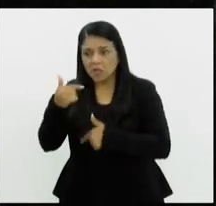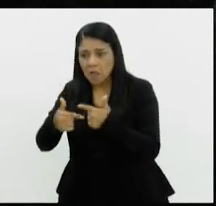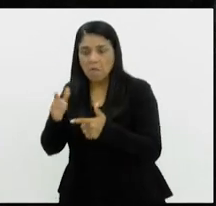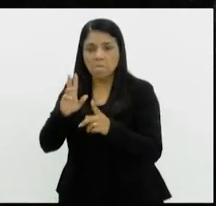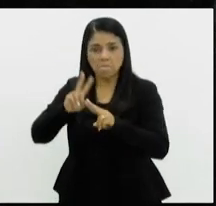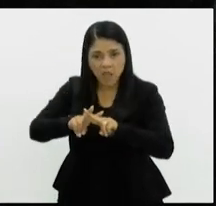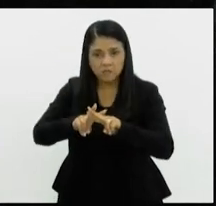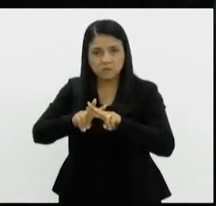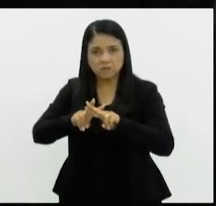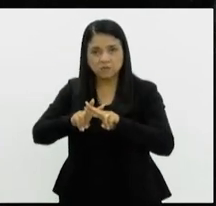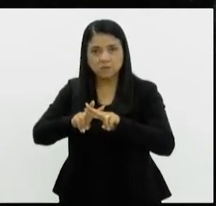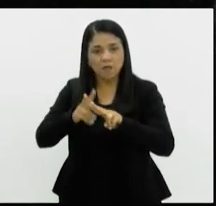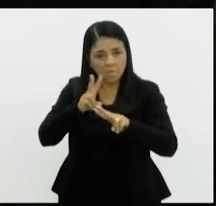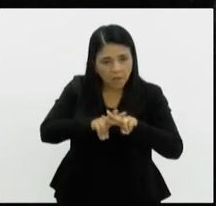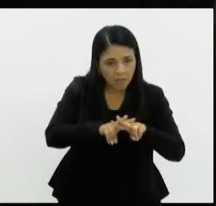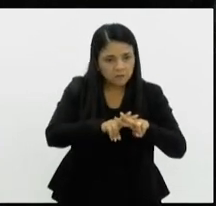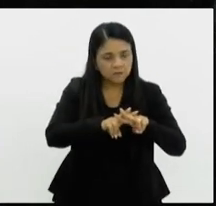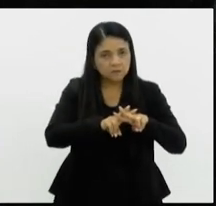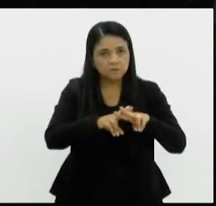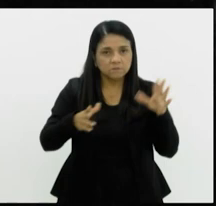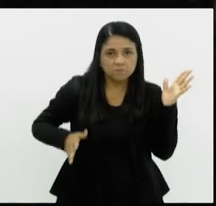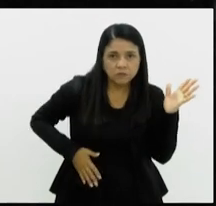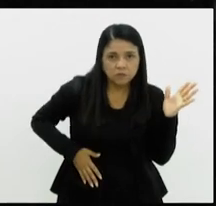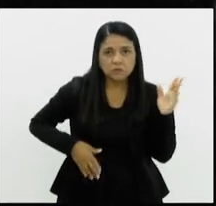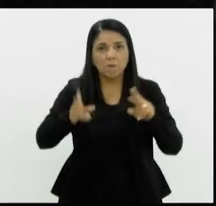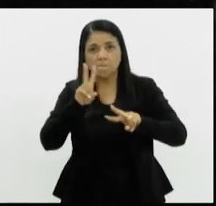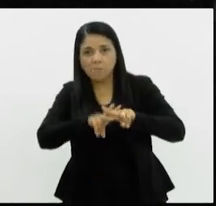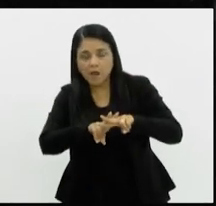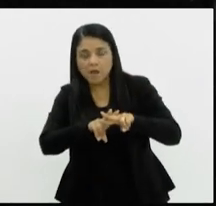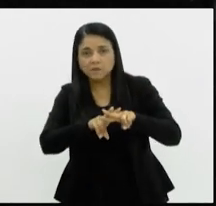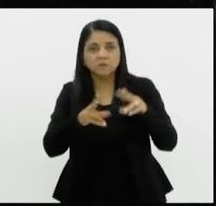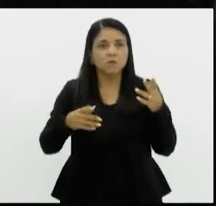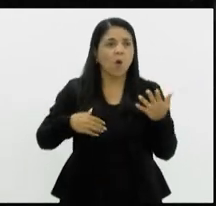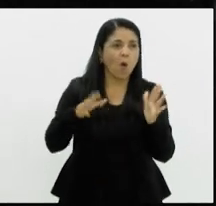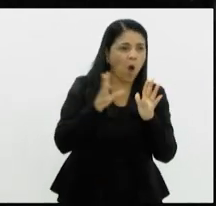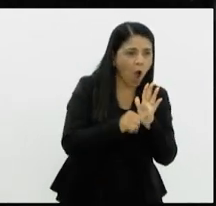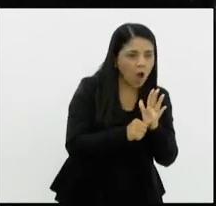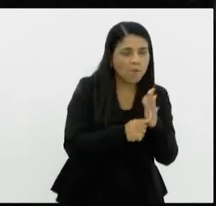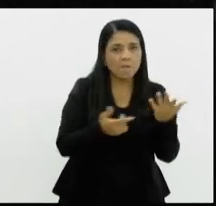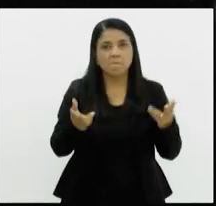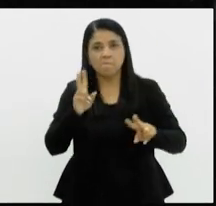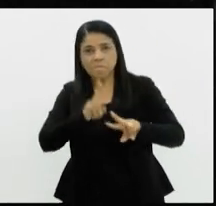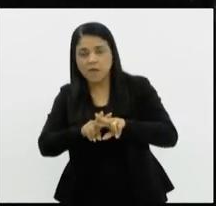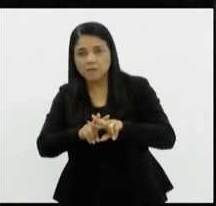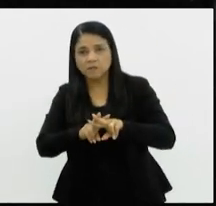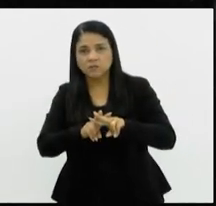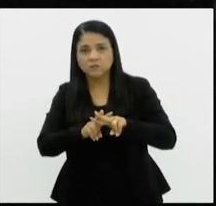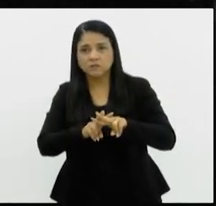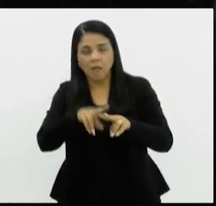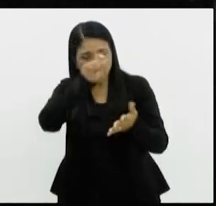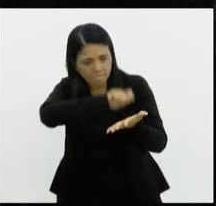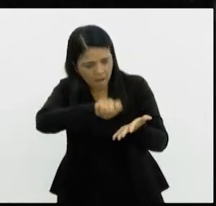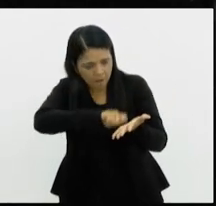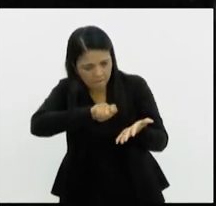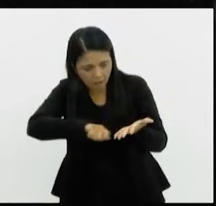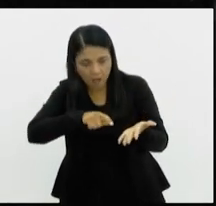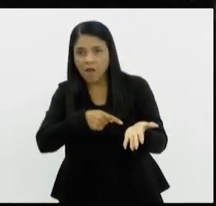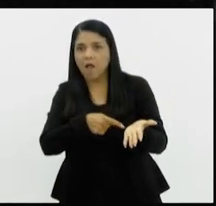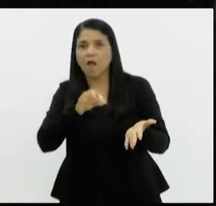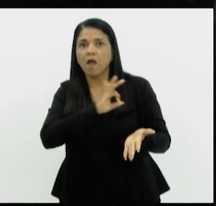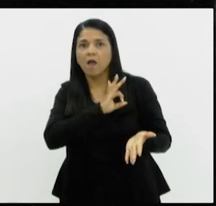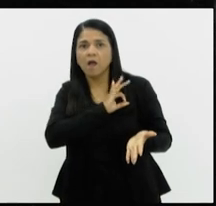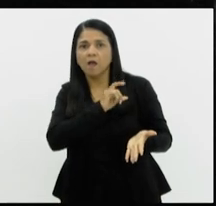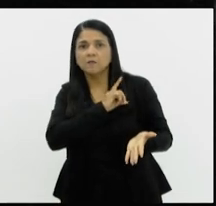toda hora você vai ver quando quando alguém de alguma ocorrência de vulto alguém importante Olha quantas anotações Esse cara tem